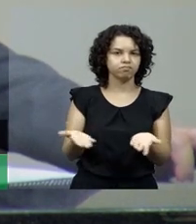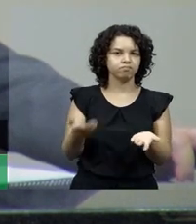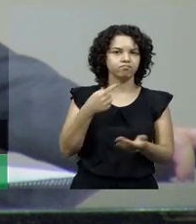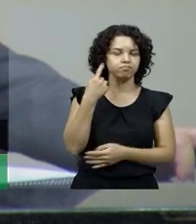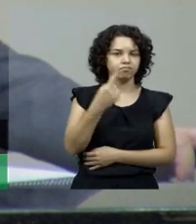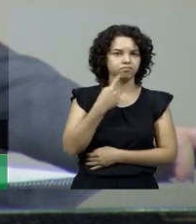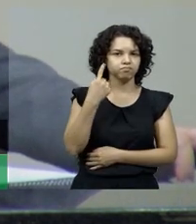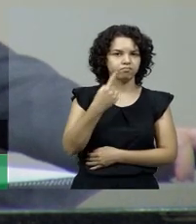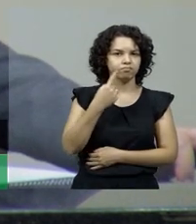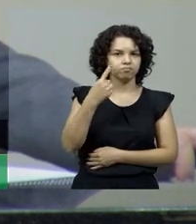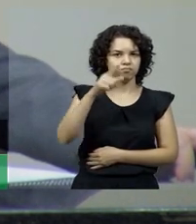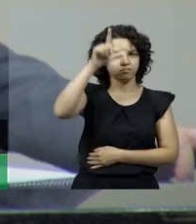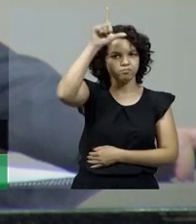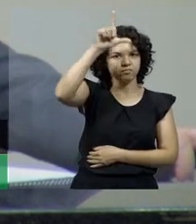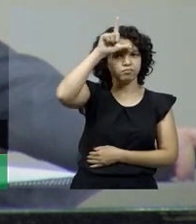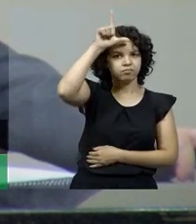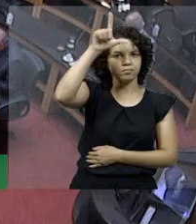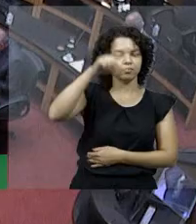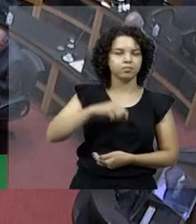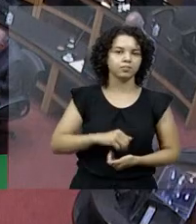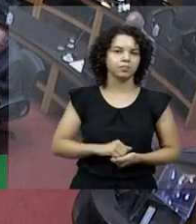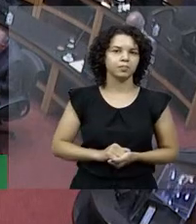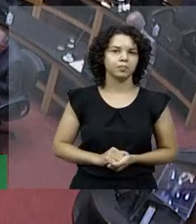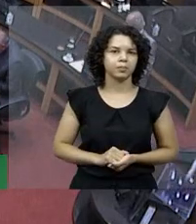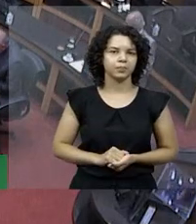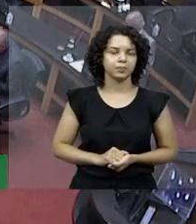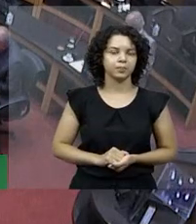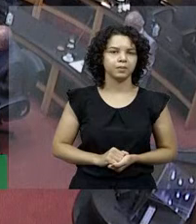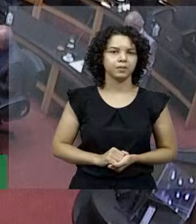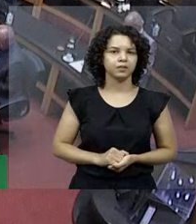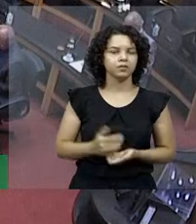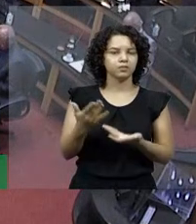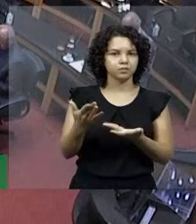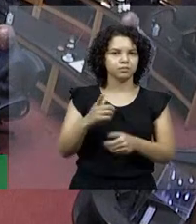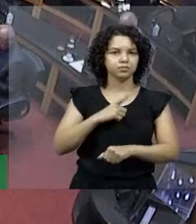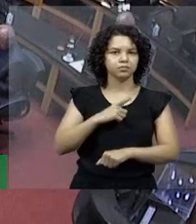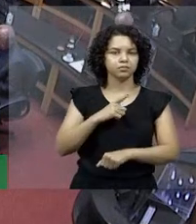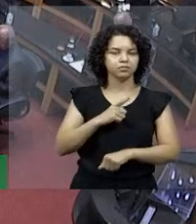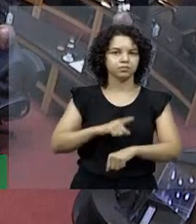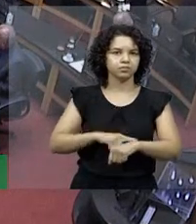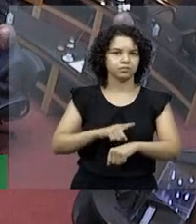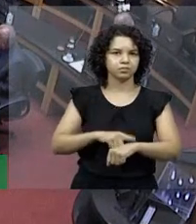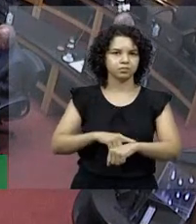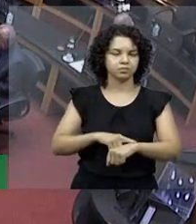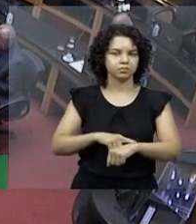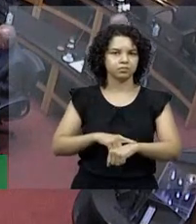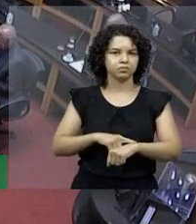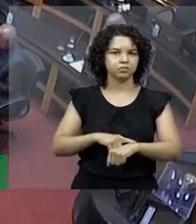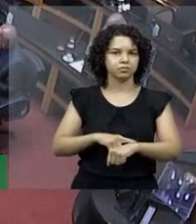Deputado Sargento Lima, Vossa Excelência tem o tempo